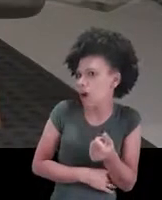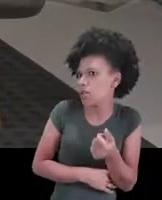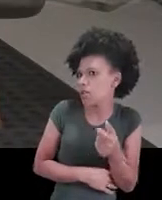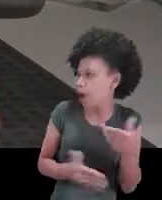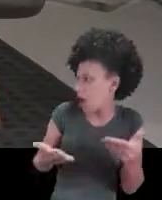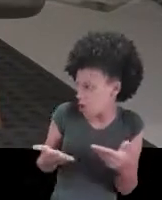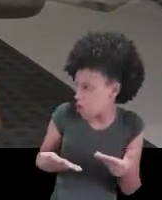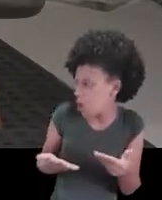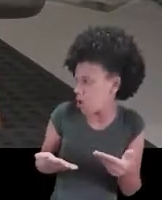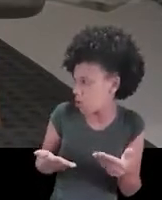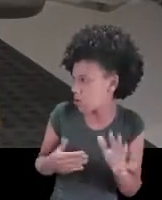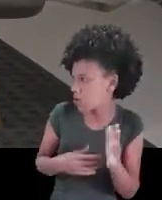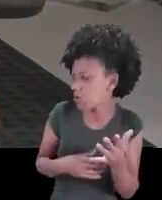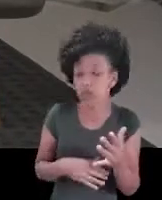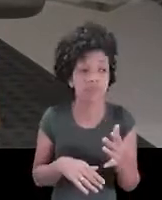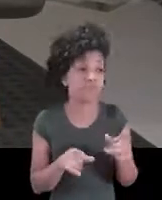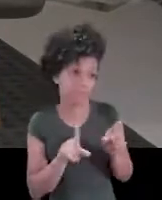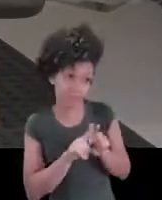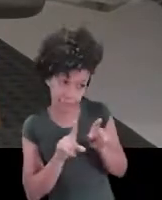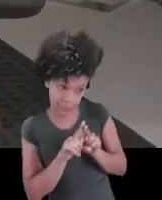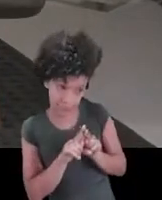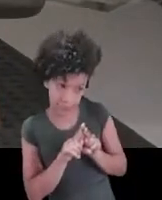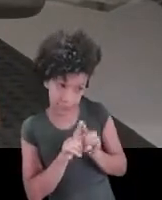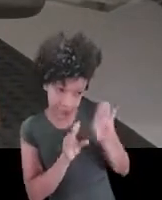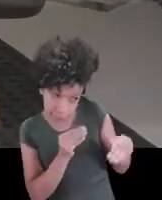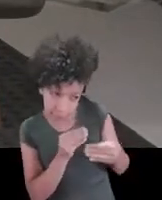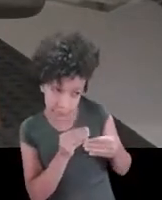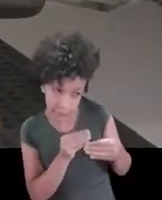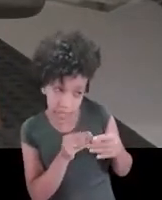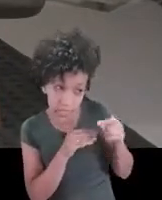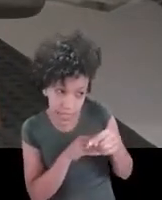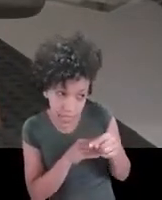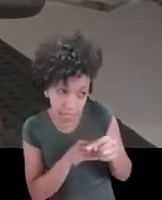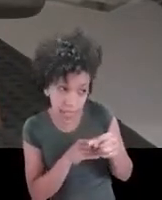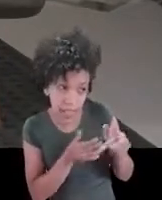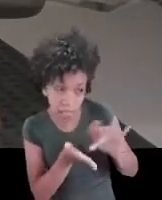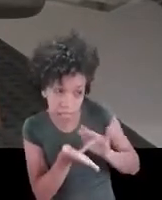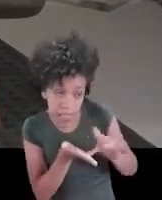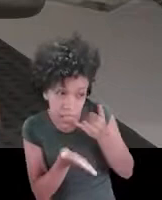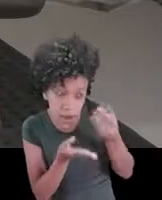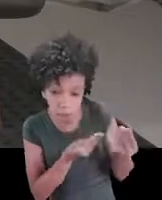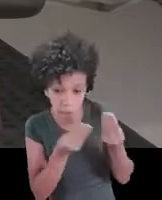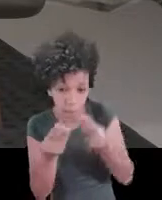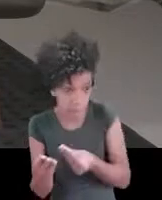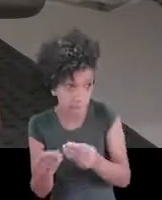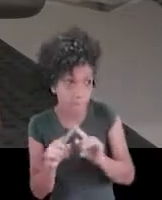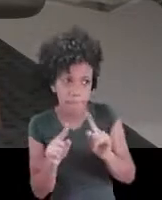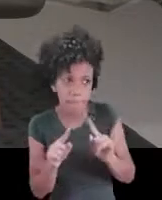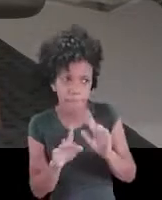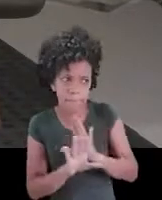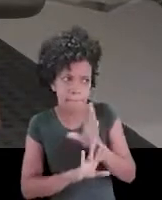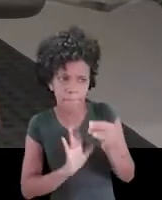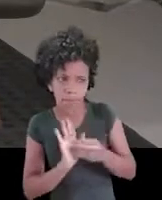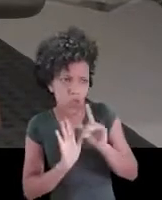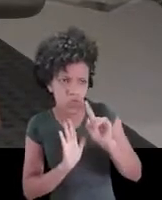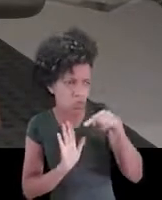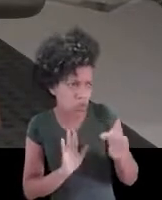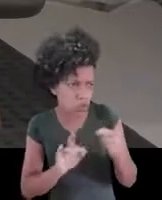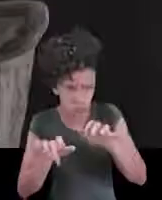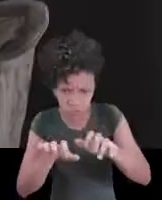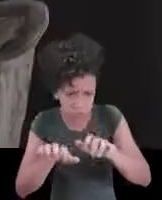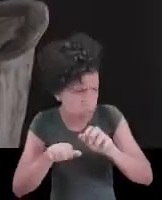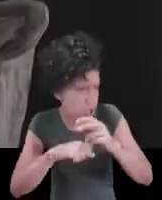mas é o futuro do mundo porque ainda vamos fazer online isso aqui da física que eu tenho que entregar o celular para lhe ver mas daqui a pouco tudo isso vai ficar online